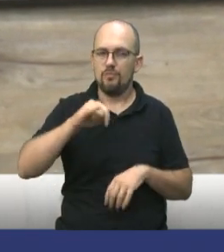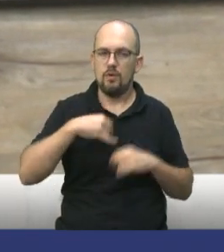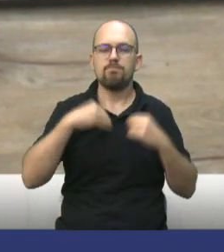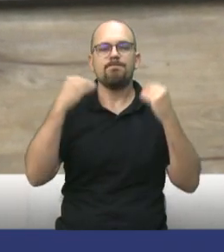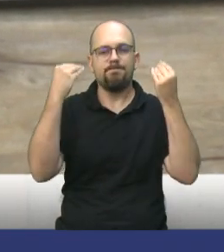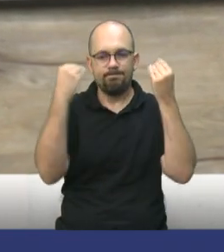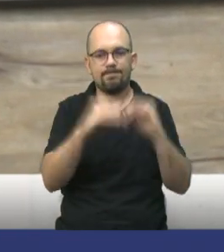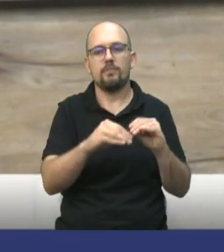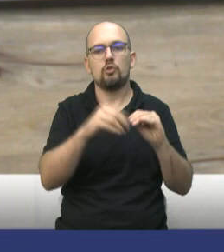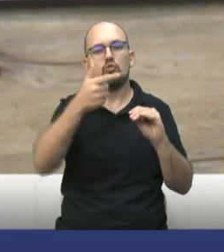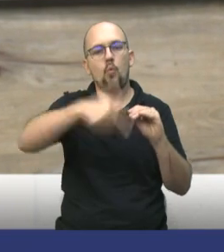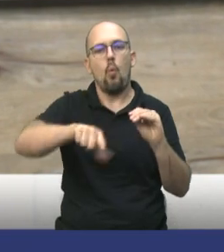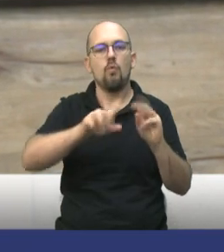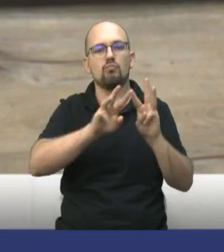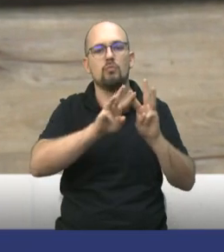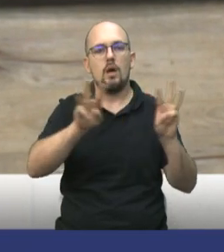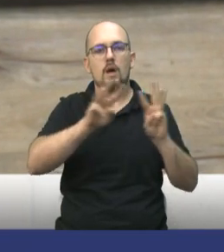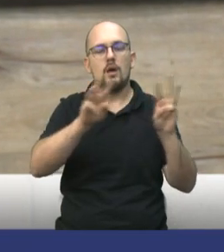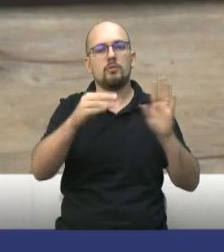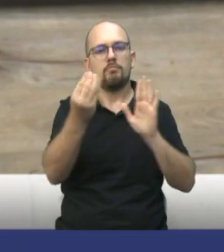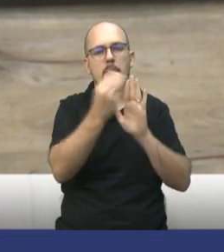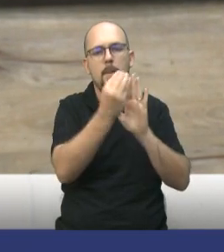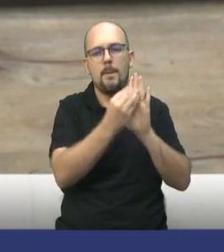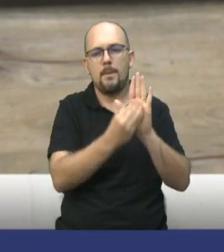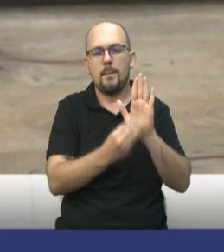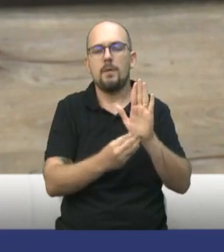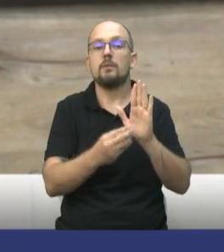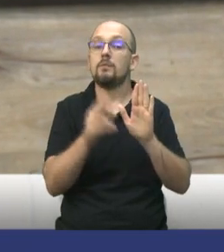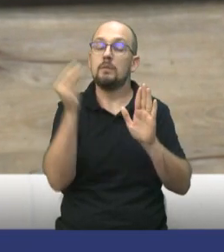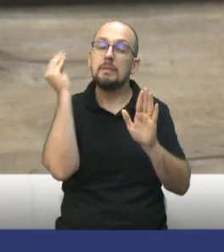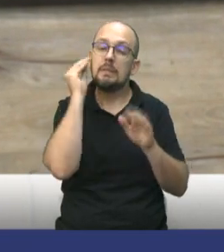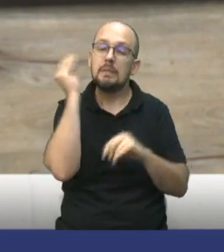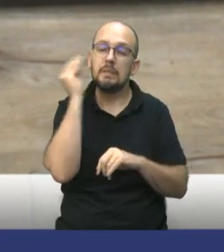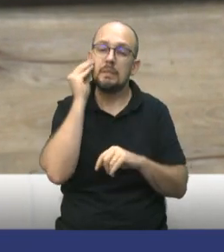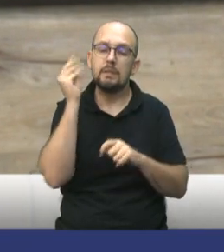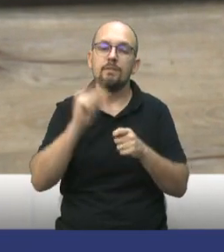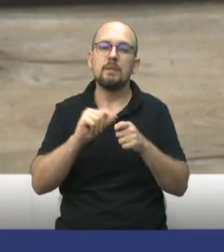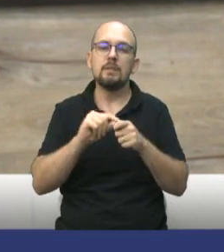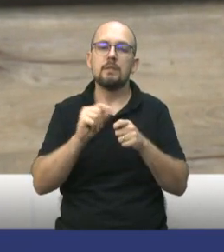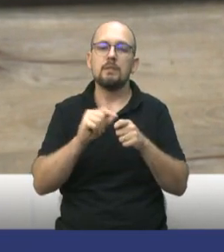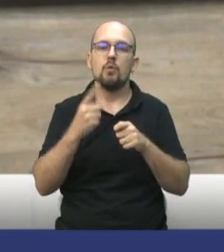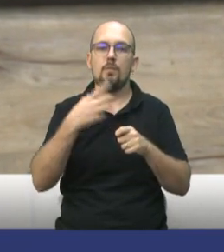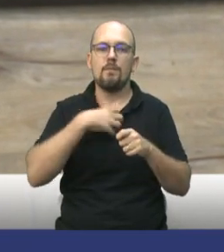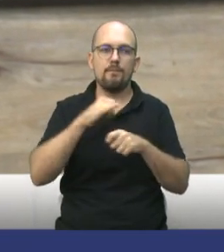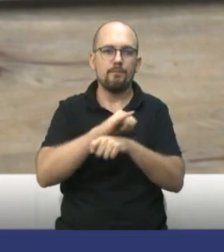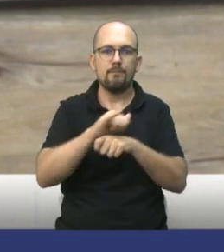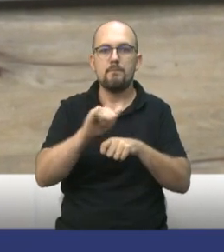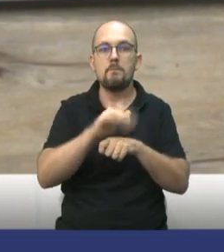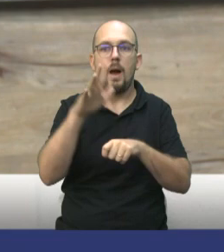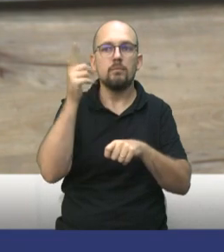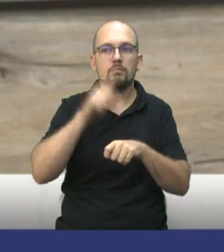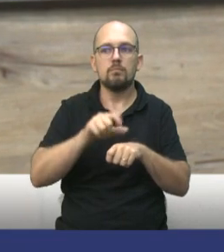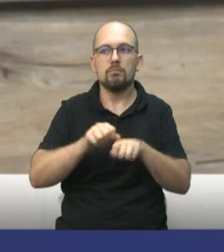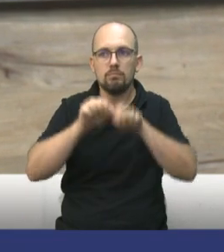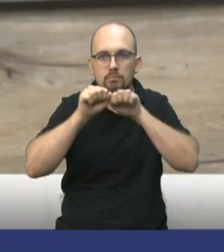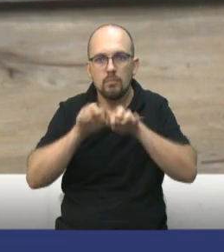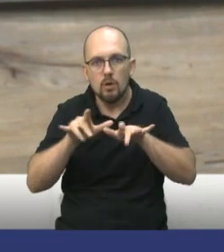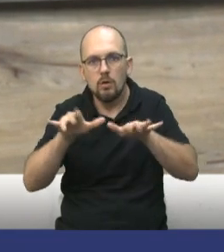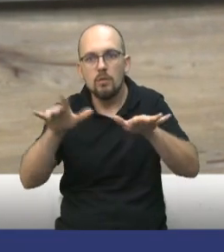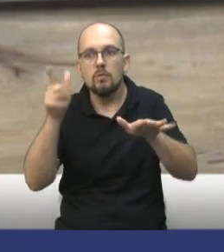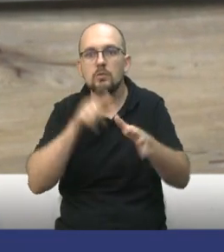essa participação popular através desse questionário. Vamos tentar fazer essa descentralização de uma forma mais efetiva para chegar até as